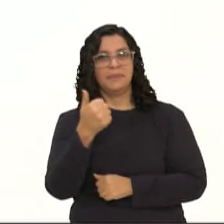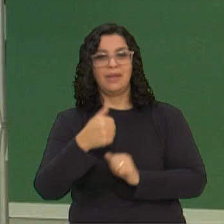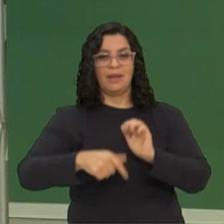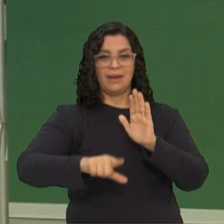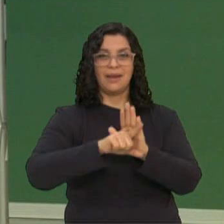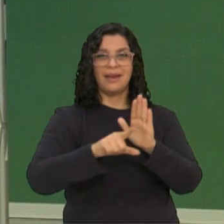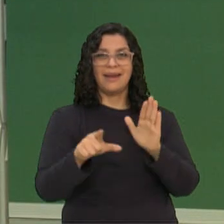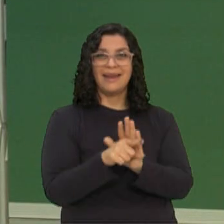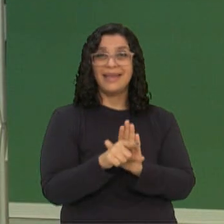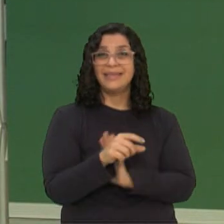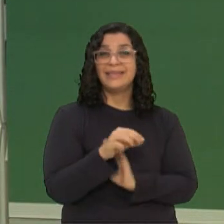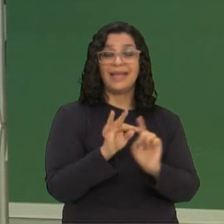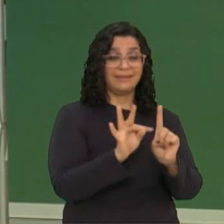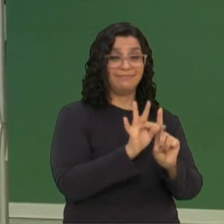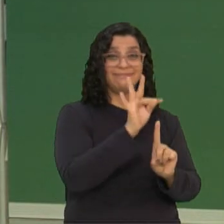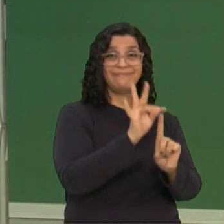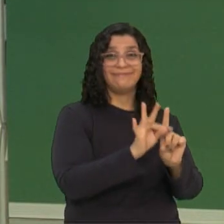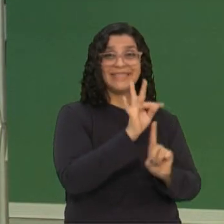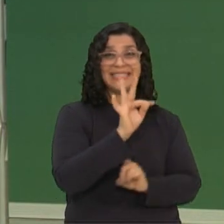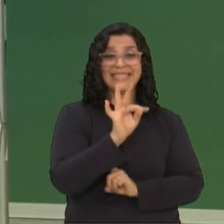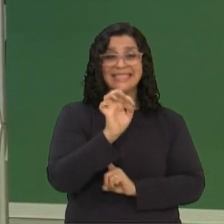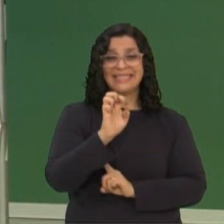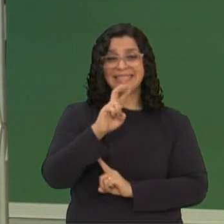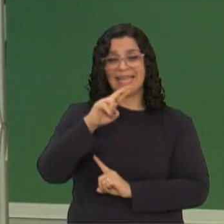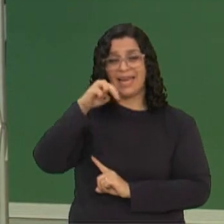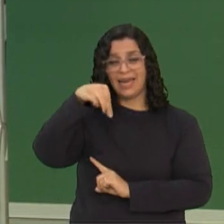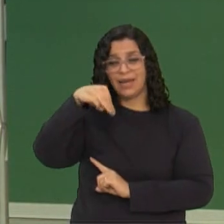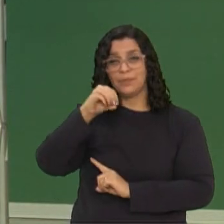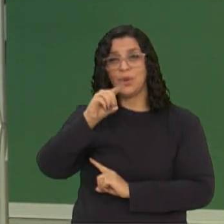termodinâmica. Tá? Então,